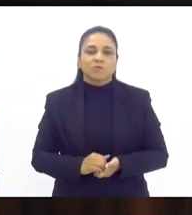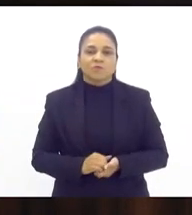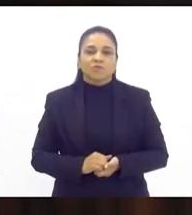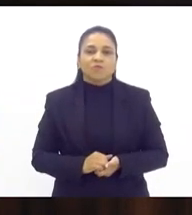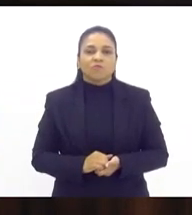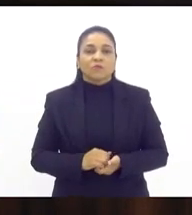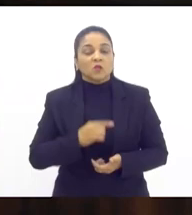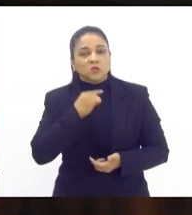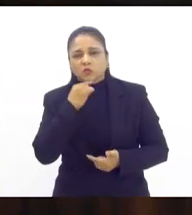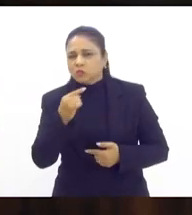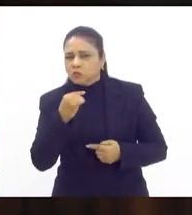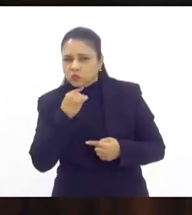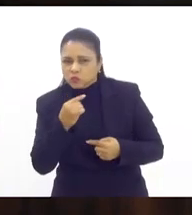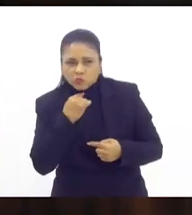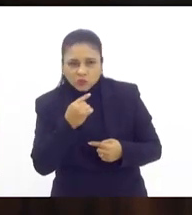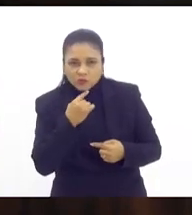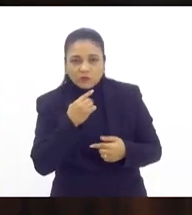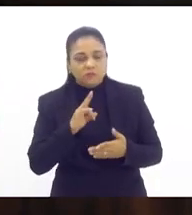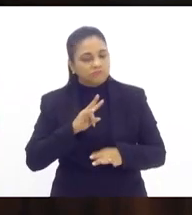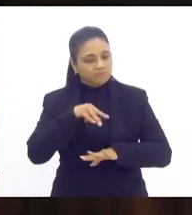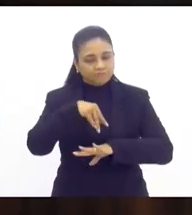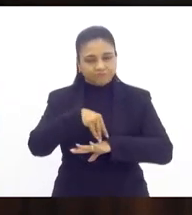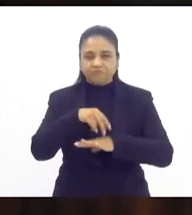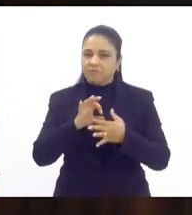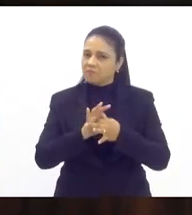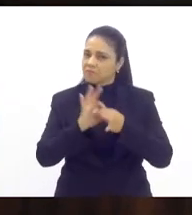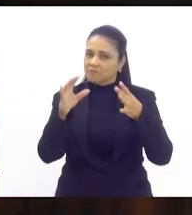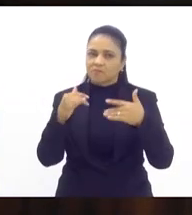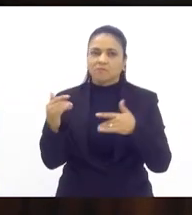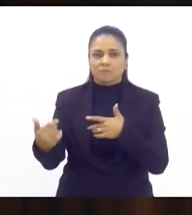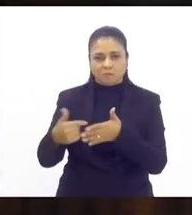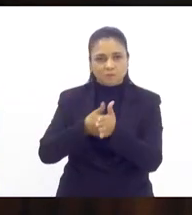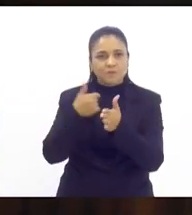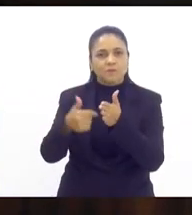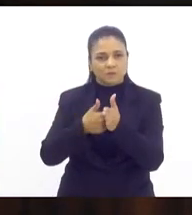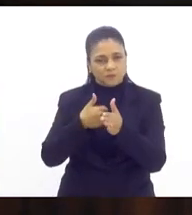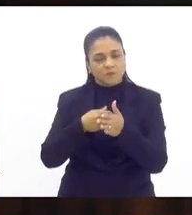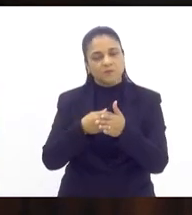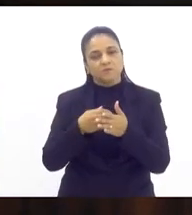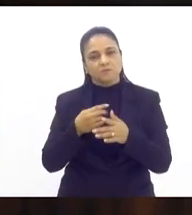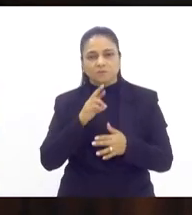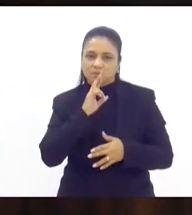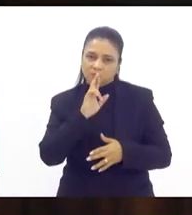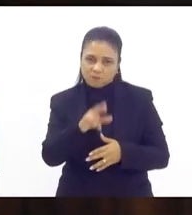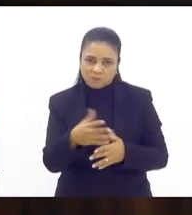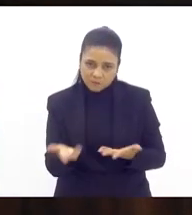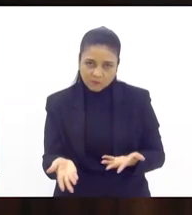qualquer dúvida qualquer dúvida a gente tá sempre à disposição a